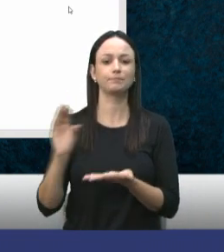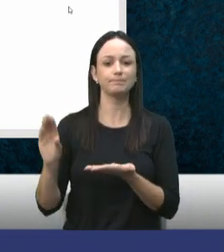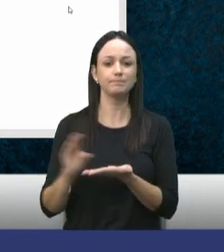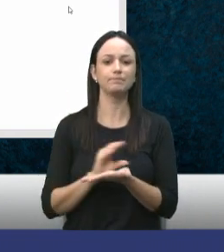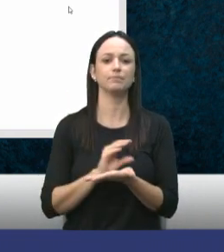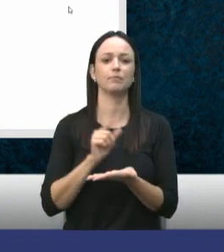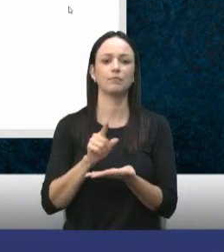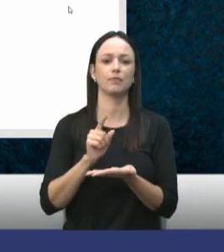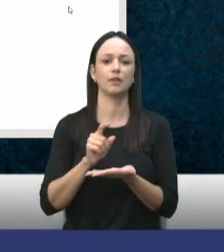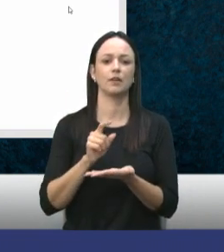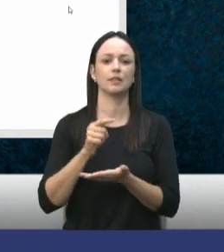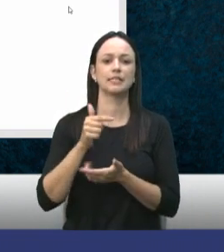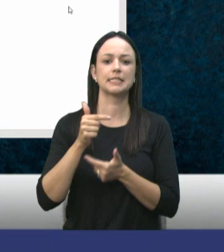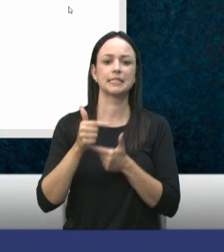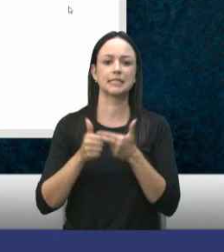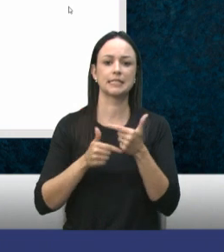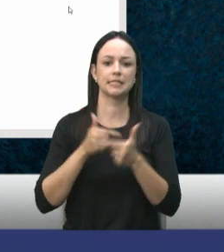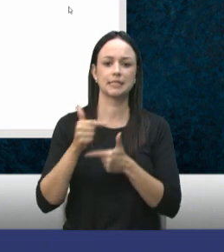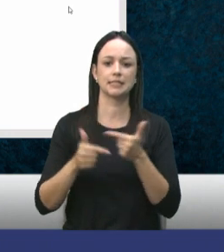Receitas de serviço,